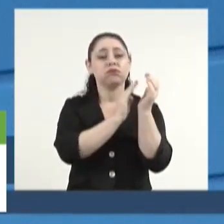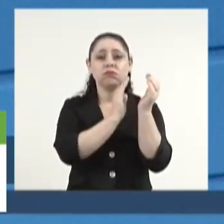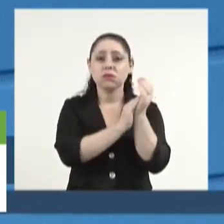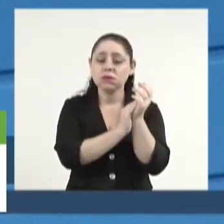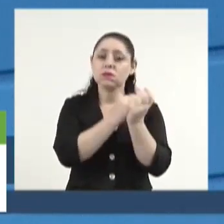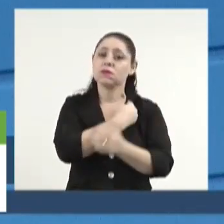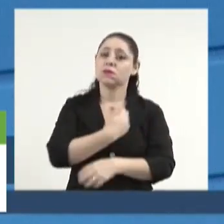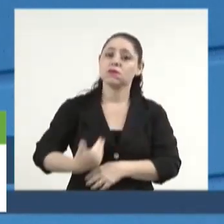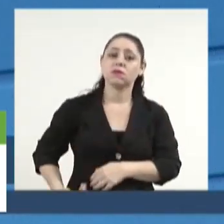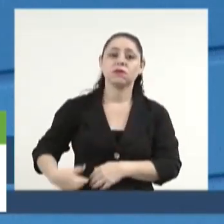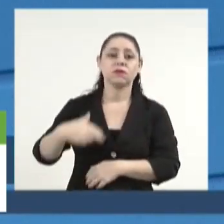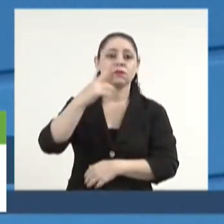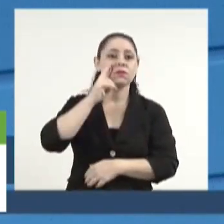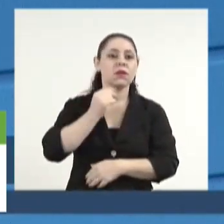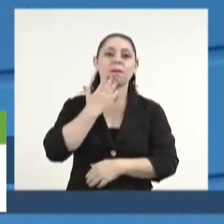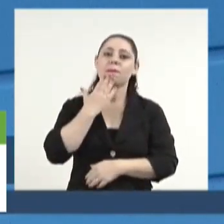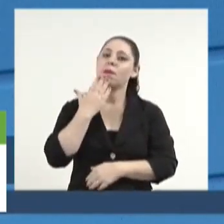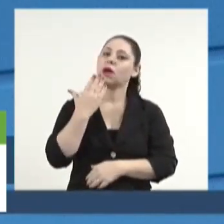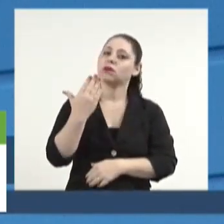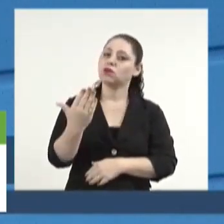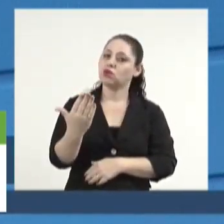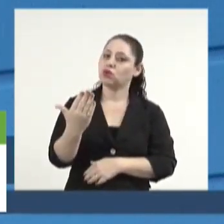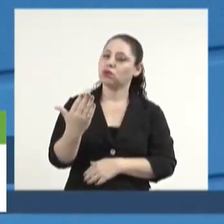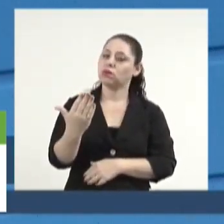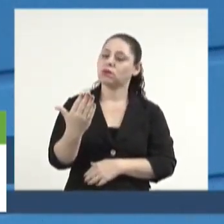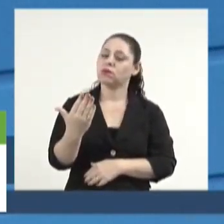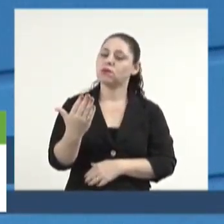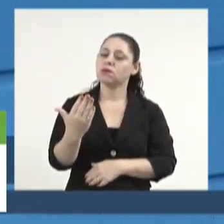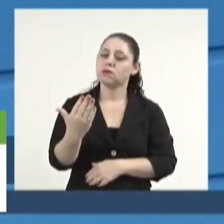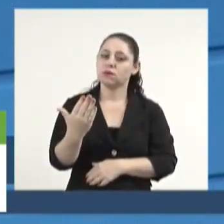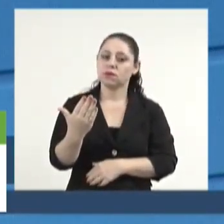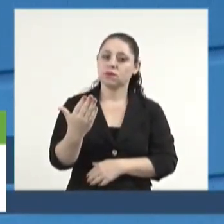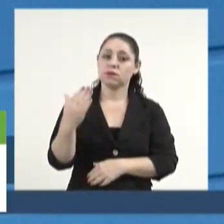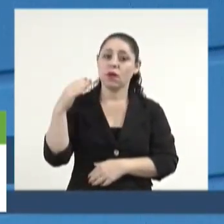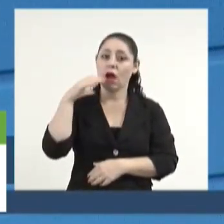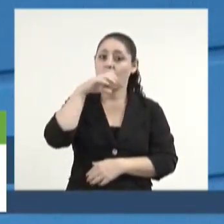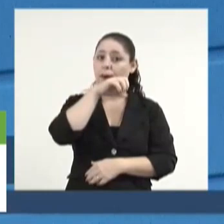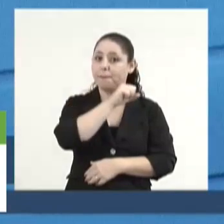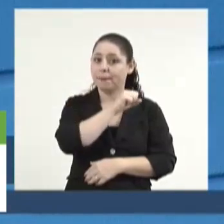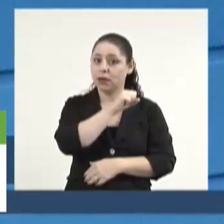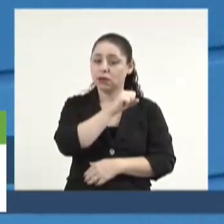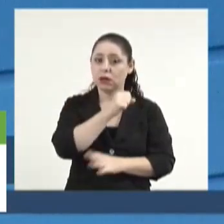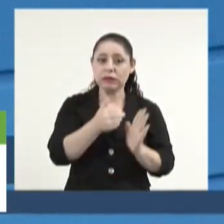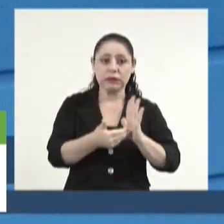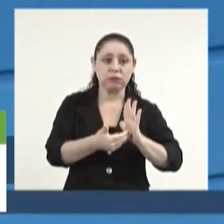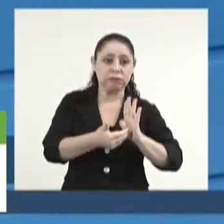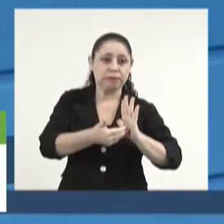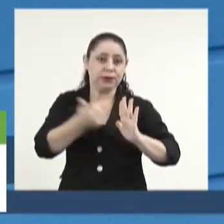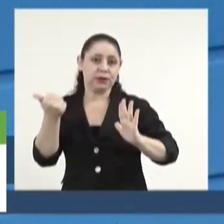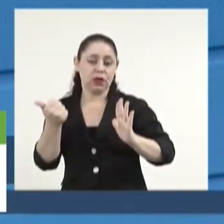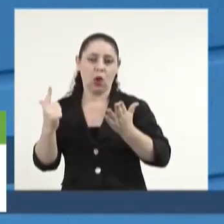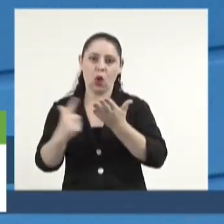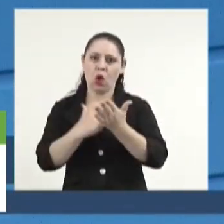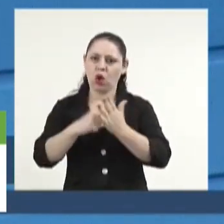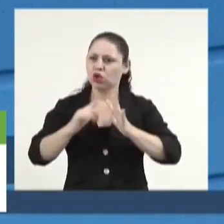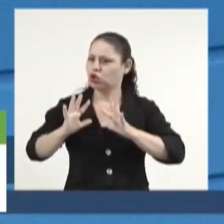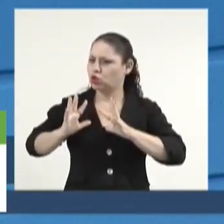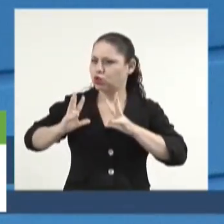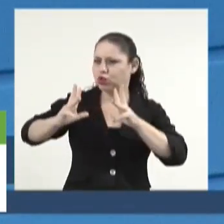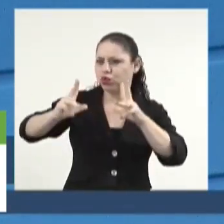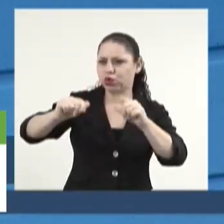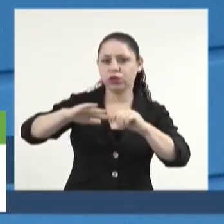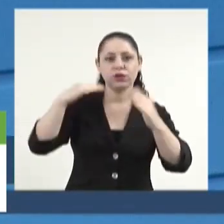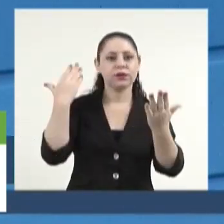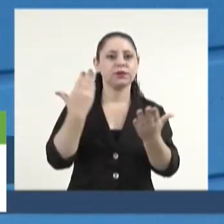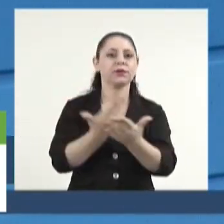parabenizar o governador Eduardo Riedel, que pediu de forma rápida a retirada desse livro de todas